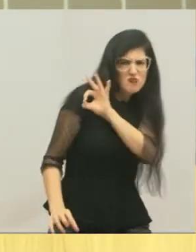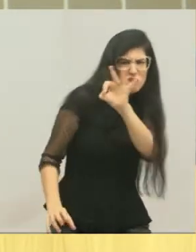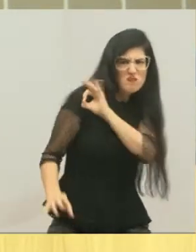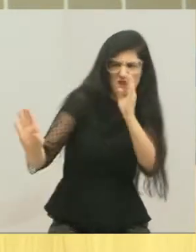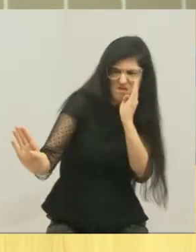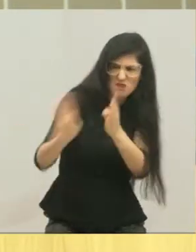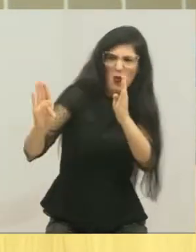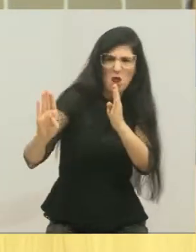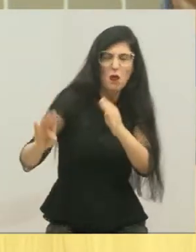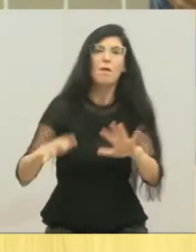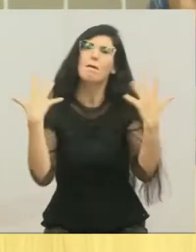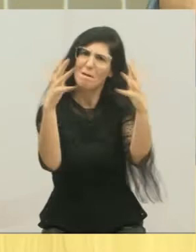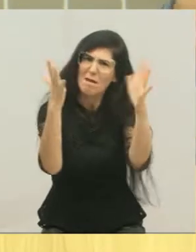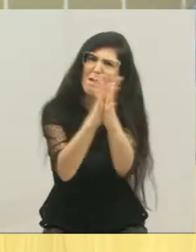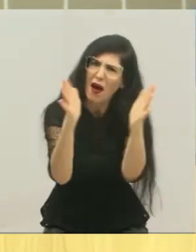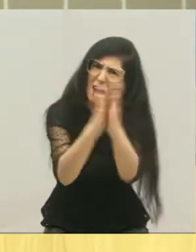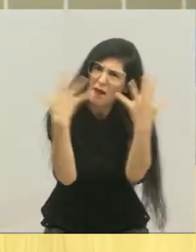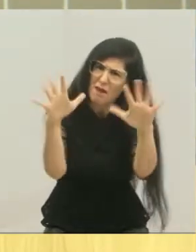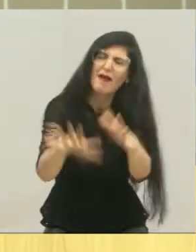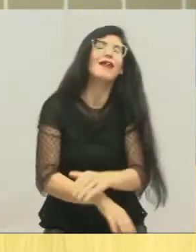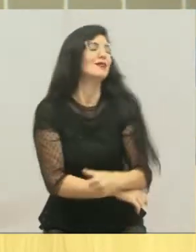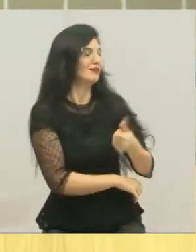Arildo Batista.